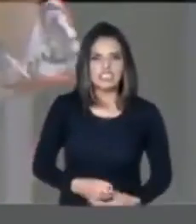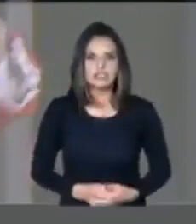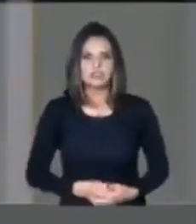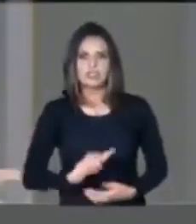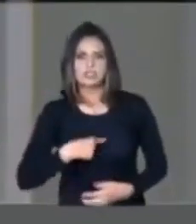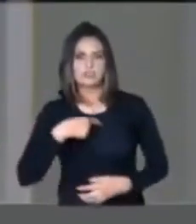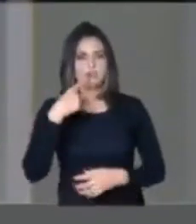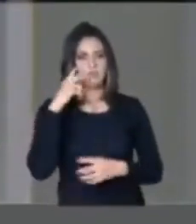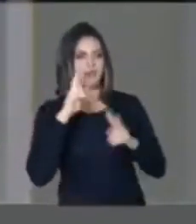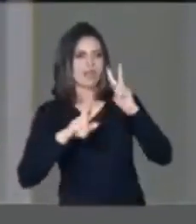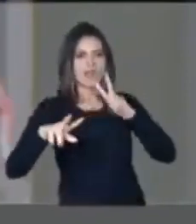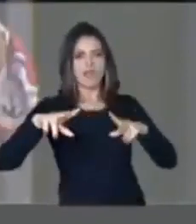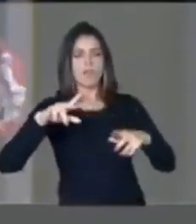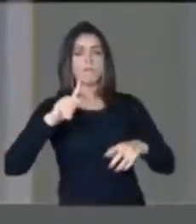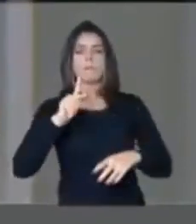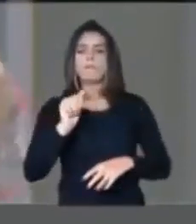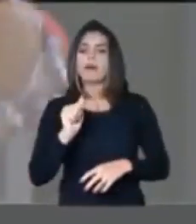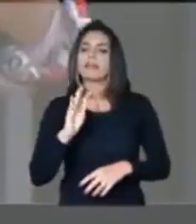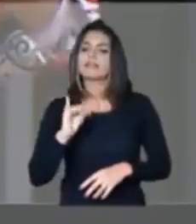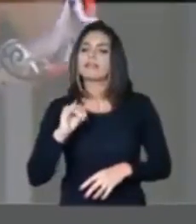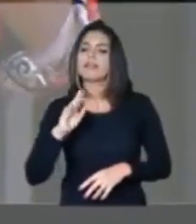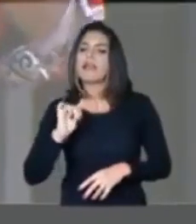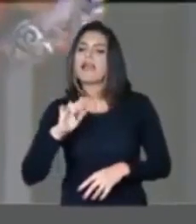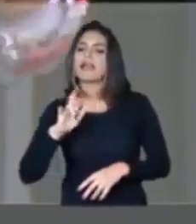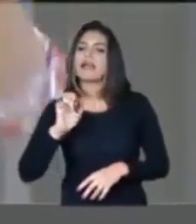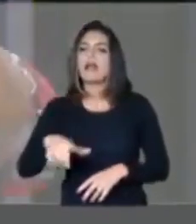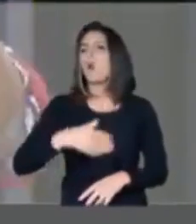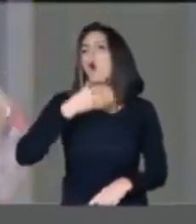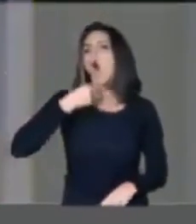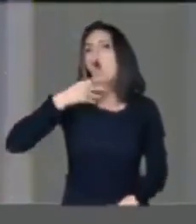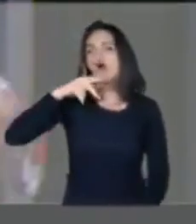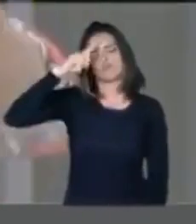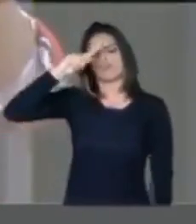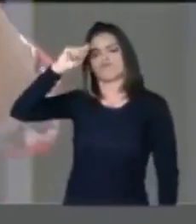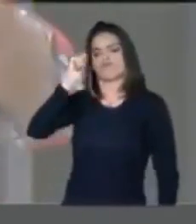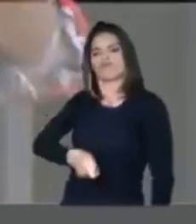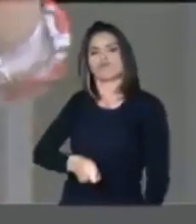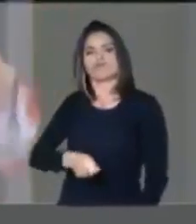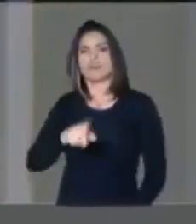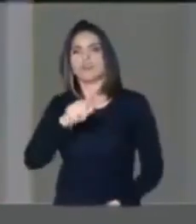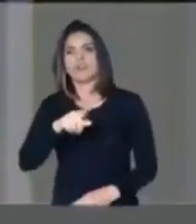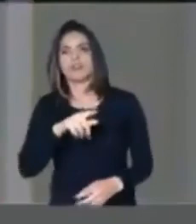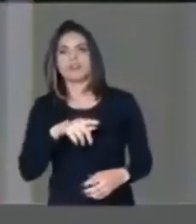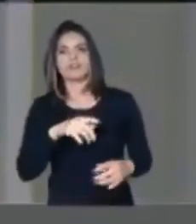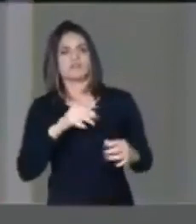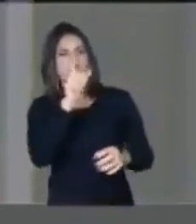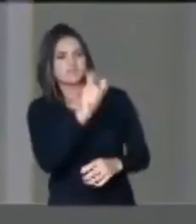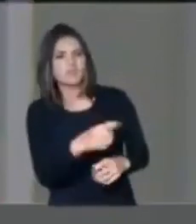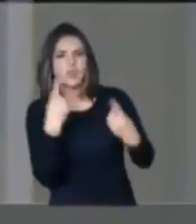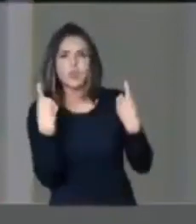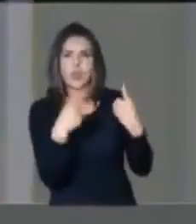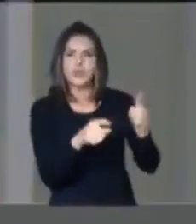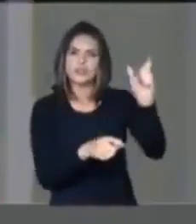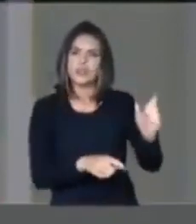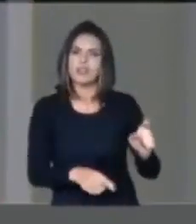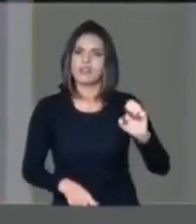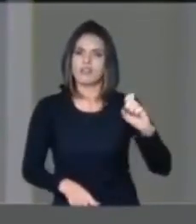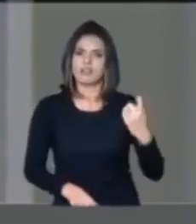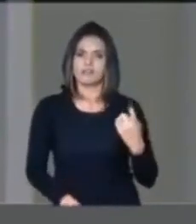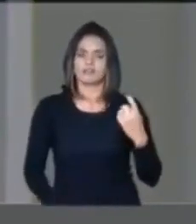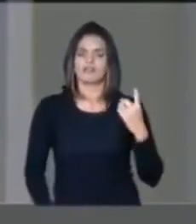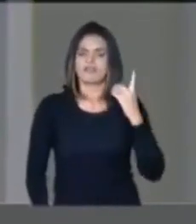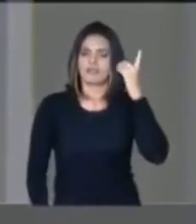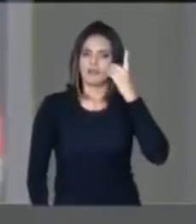visão patriarcal contra uma mulher que sofre fake news todos os dias contra ela e sua família, como a ex-deputada